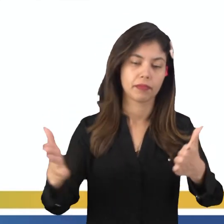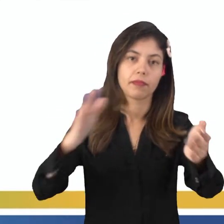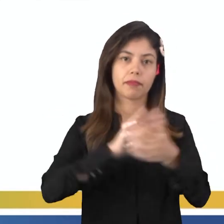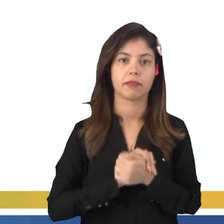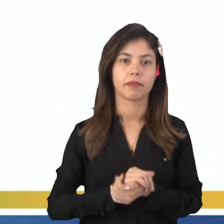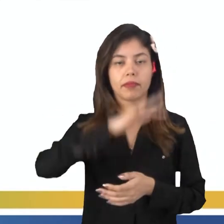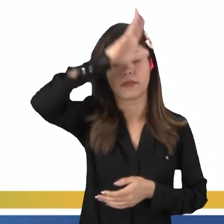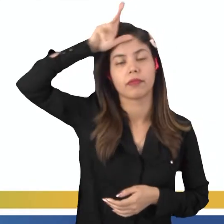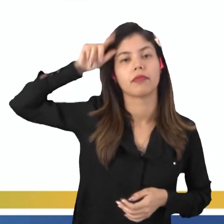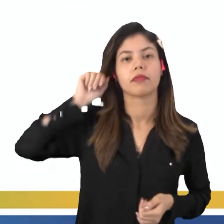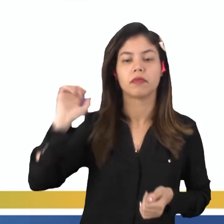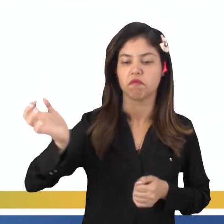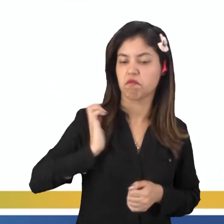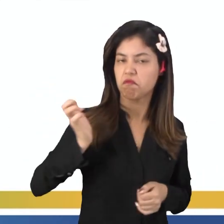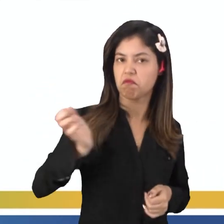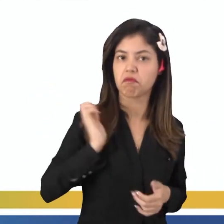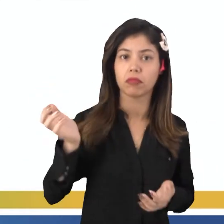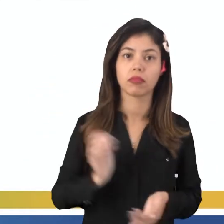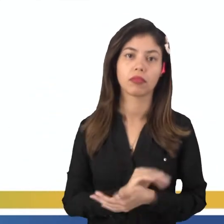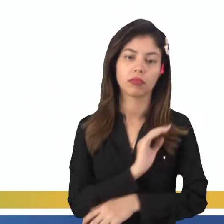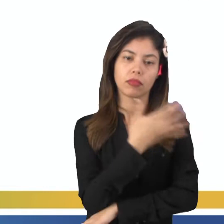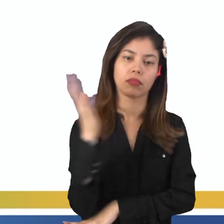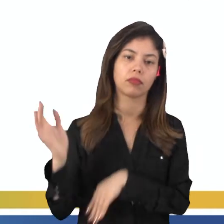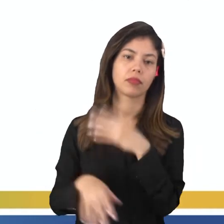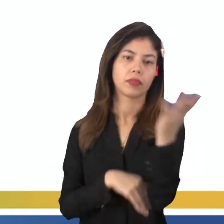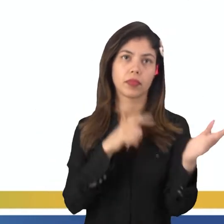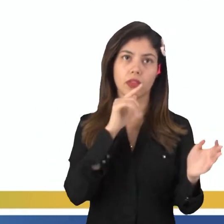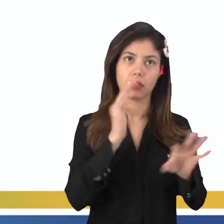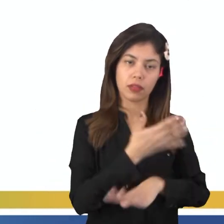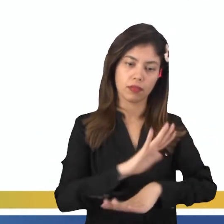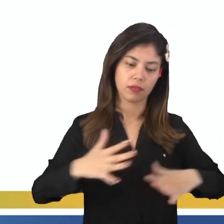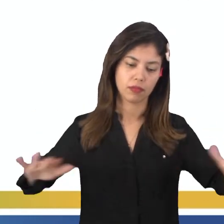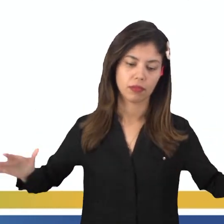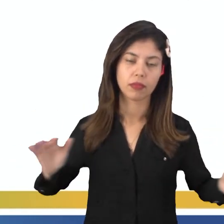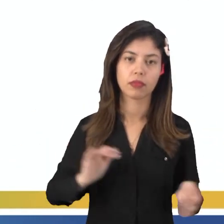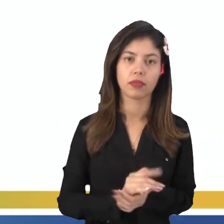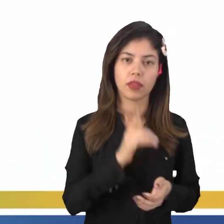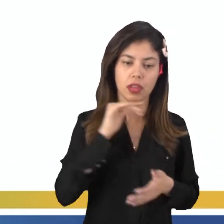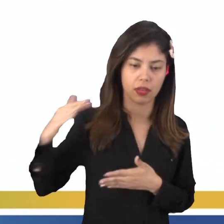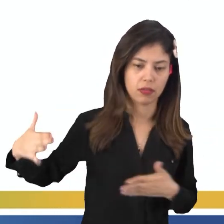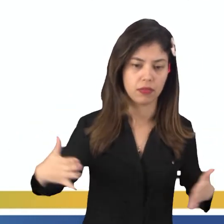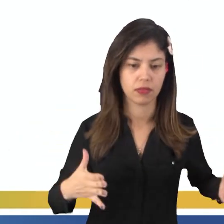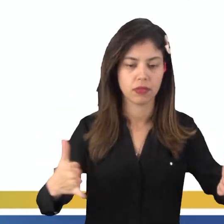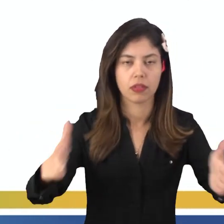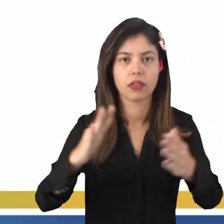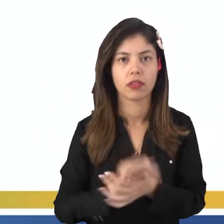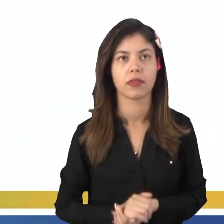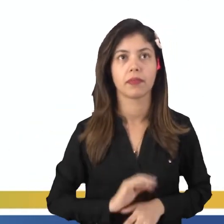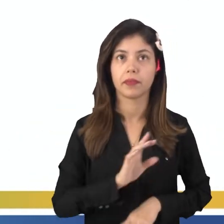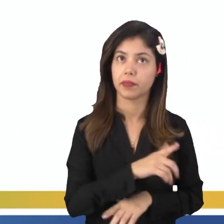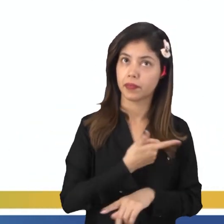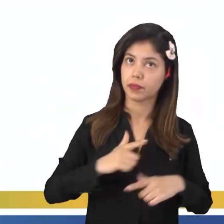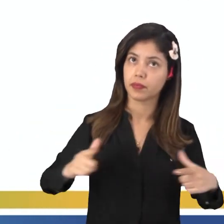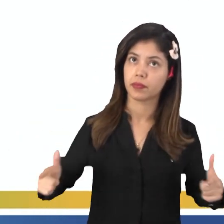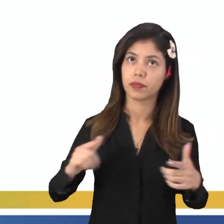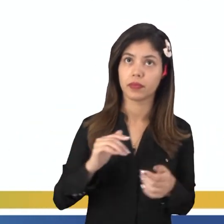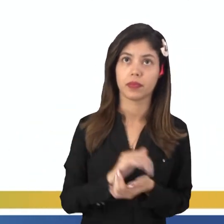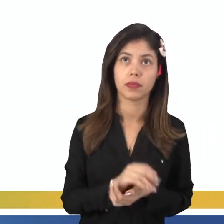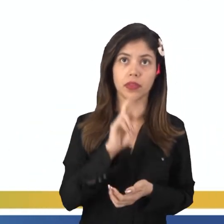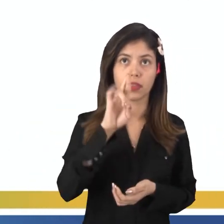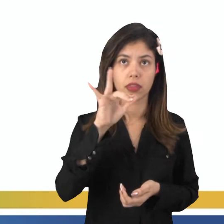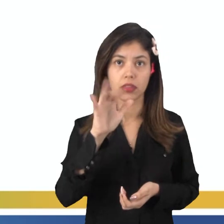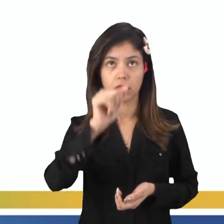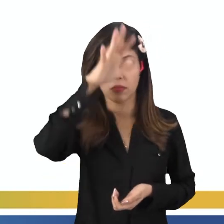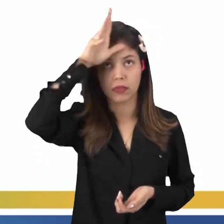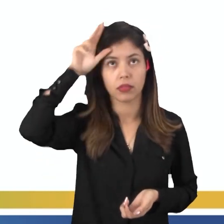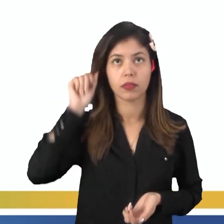hidrográfica, a Amazônia é uma região rica em recursos naturais como a água. Compreende a área da maior bacia hidrográfica do mundo, a bacia